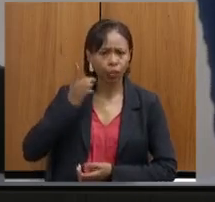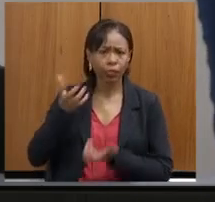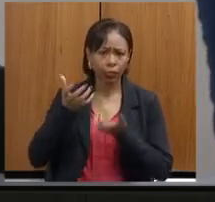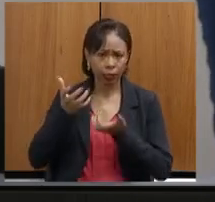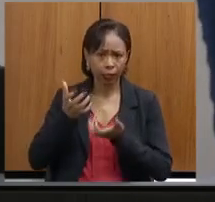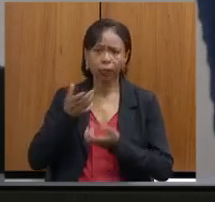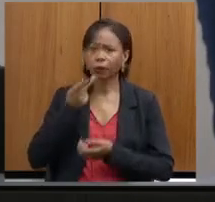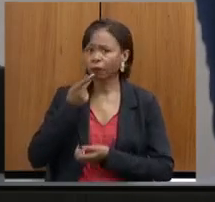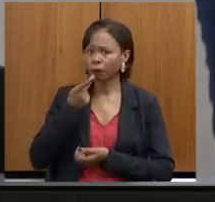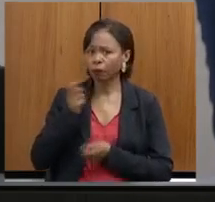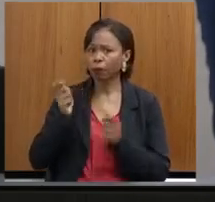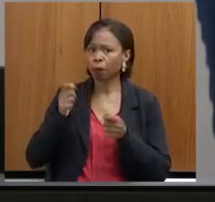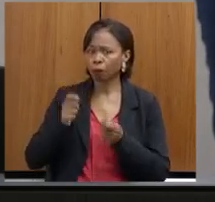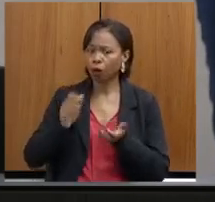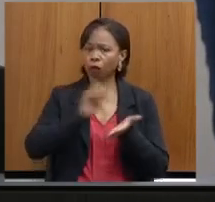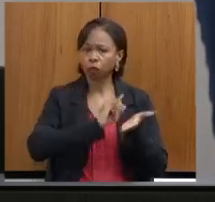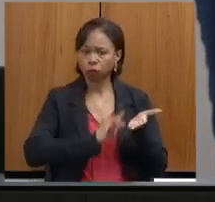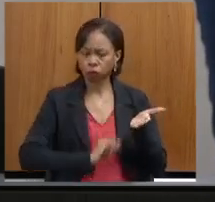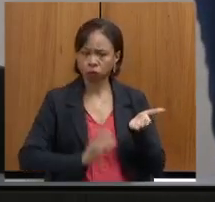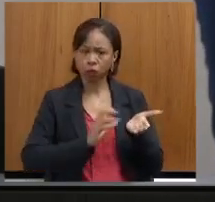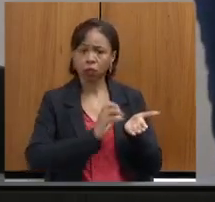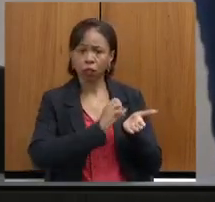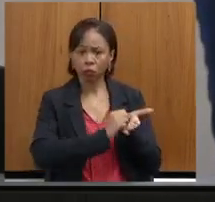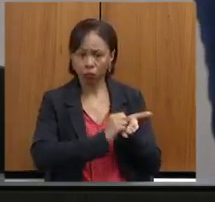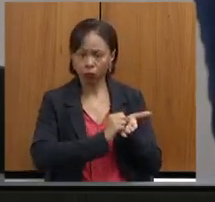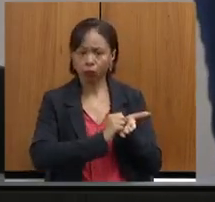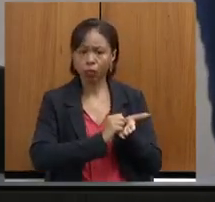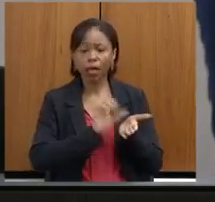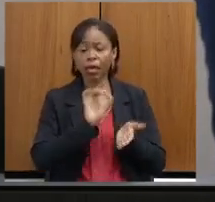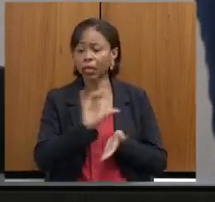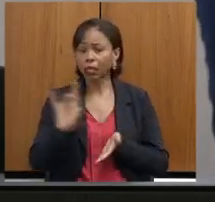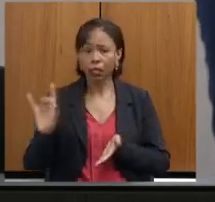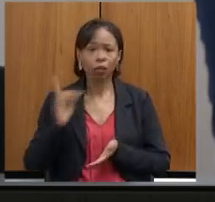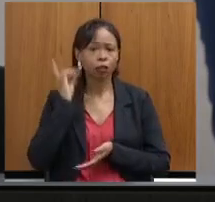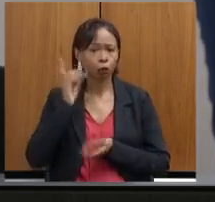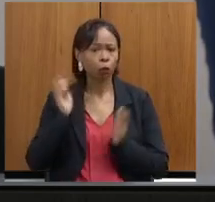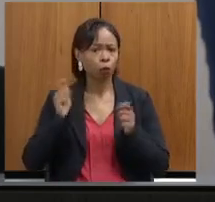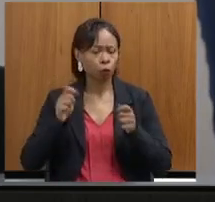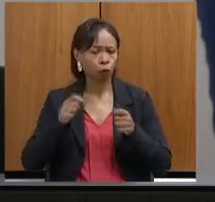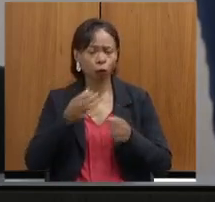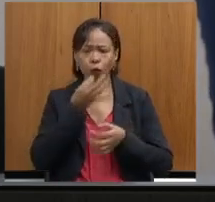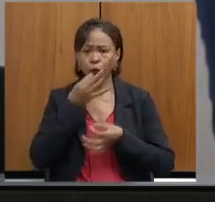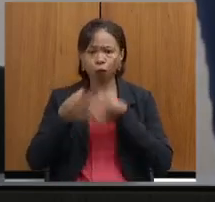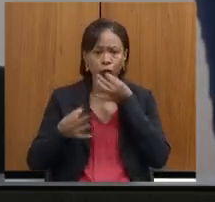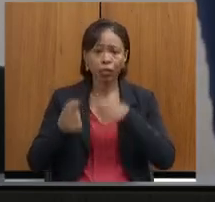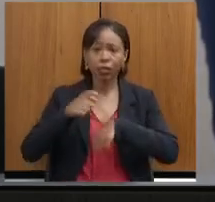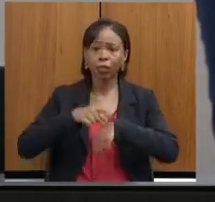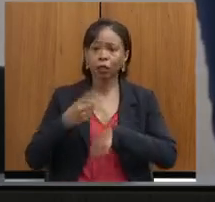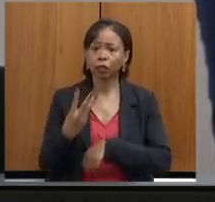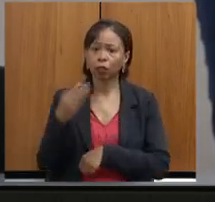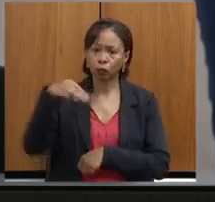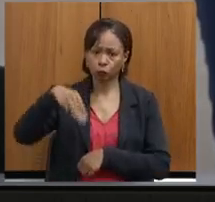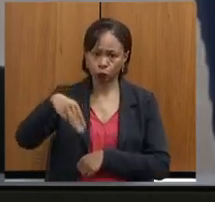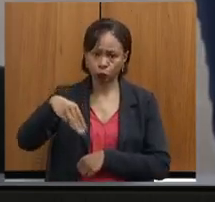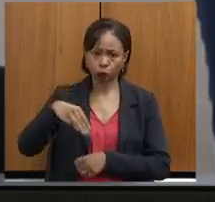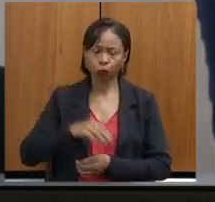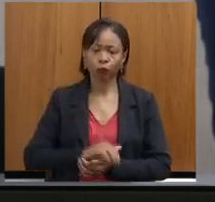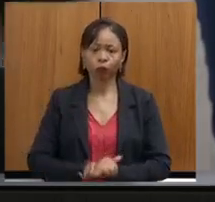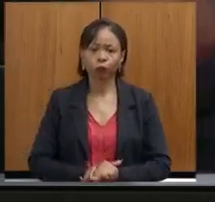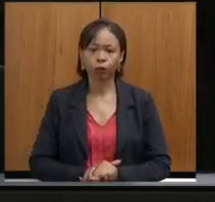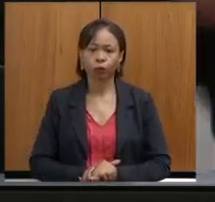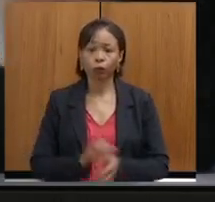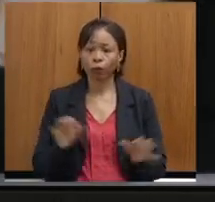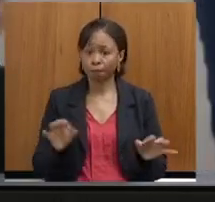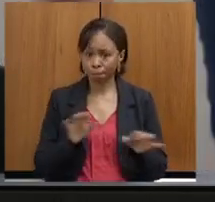uso da palavra pode se inscrever pessoalmente outras pessoas de condição cada Deputado poderá fazer uma interpelação pelo prazo de três minutos após